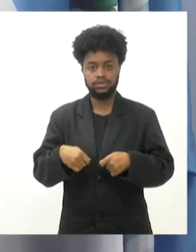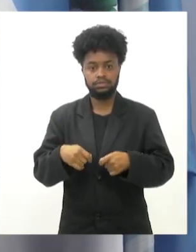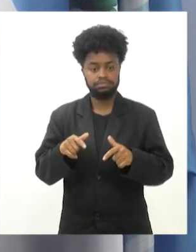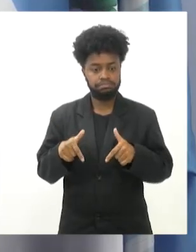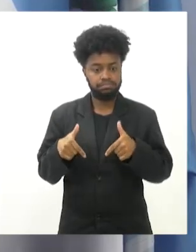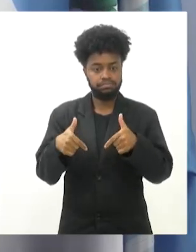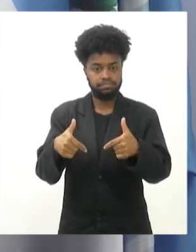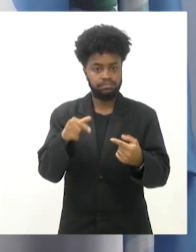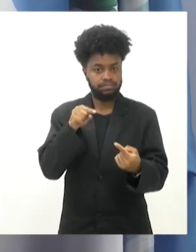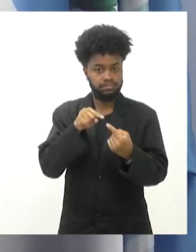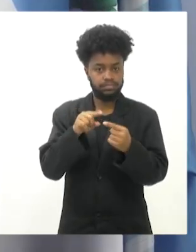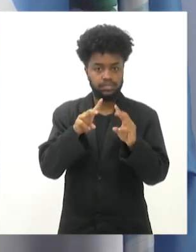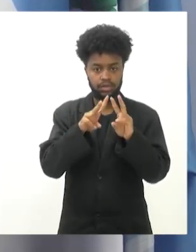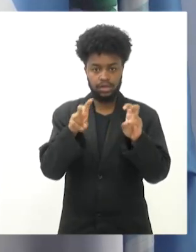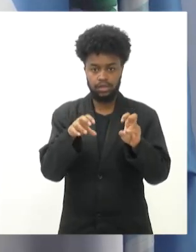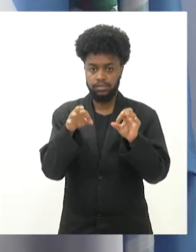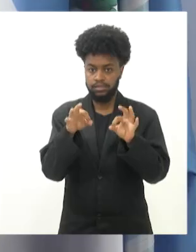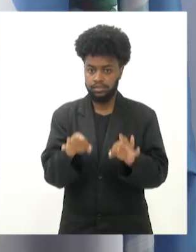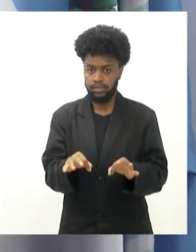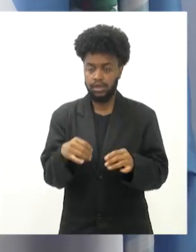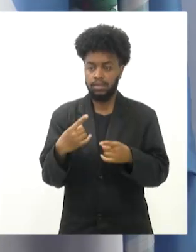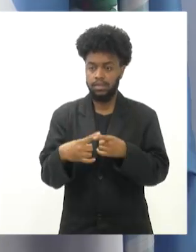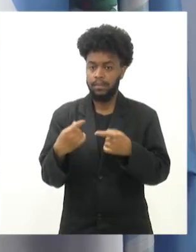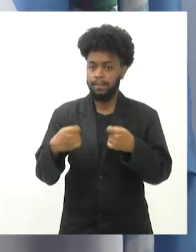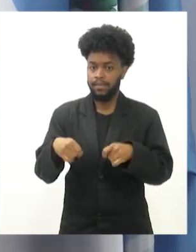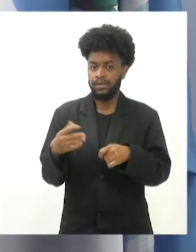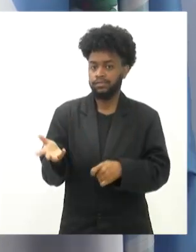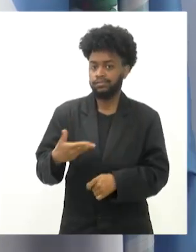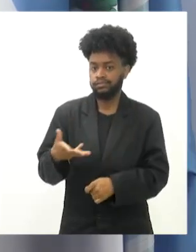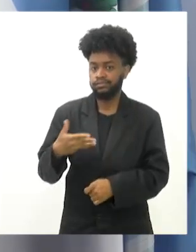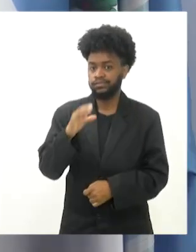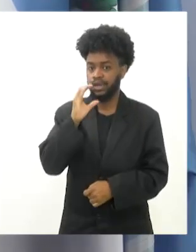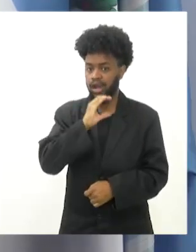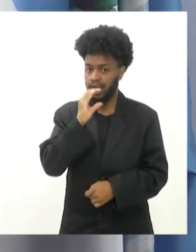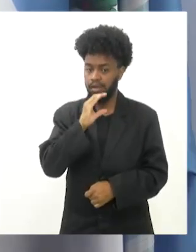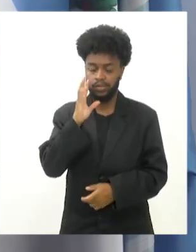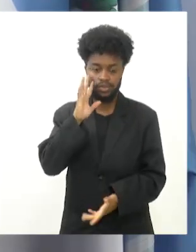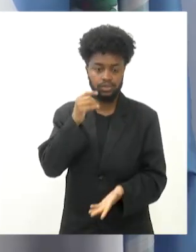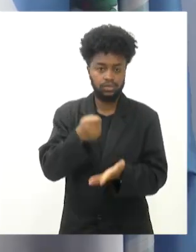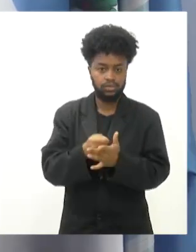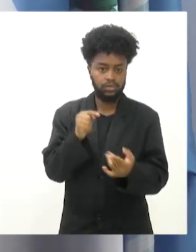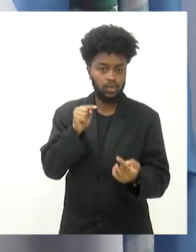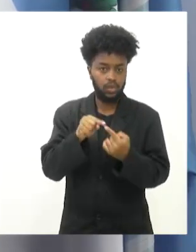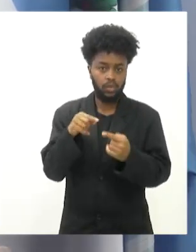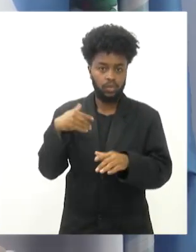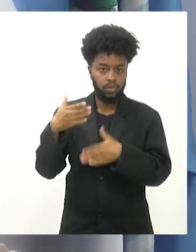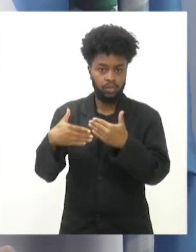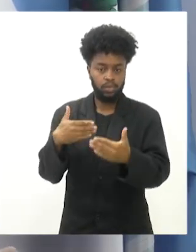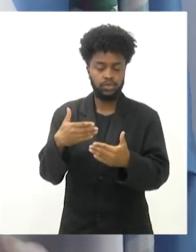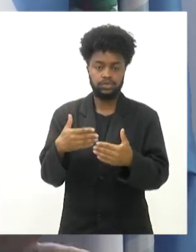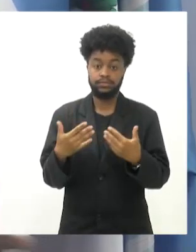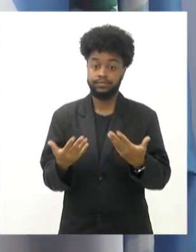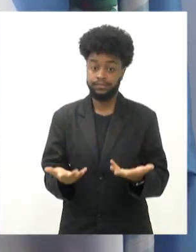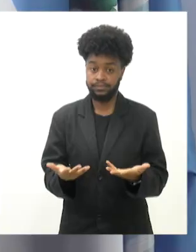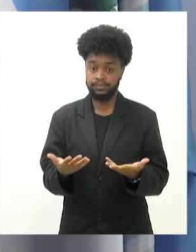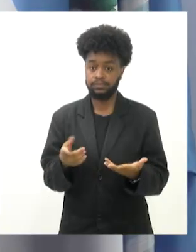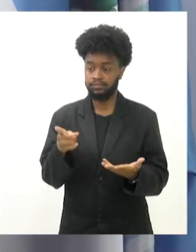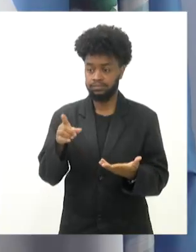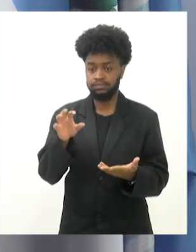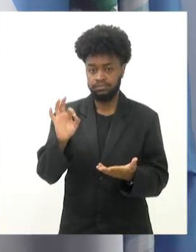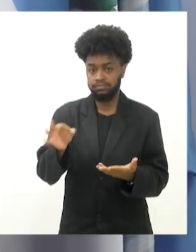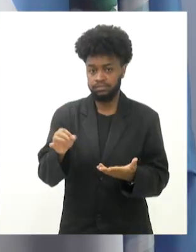medidas necessárias para que tenhamos a maior celeridade do iter processual possível. Então, de fato, Vossa Excelência